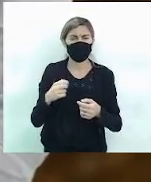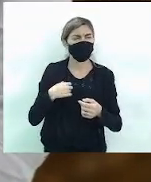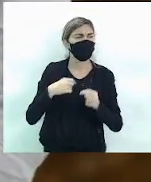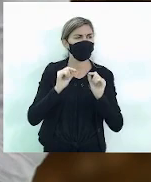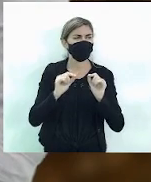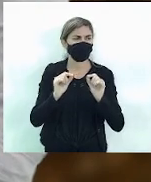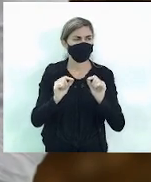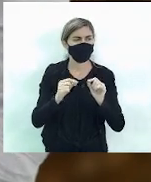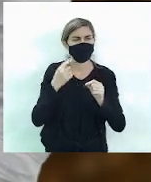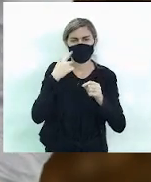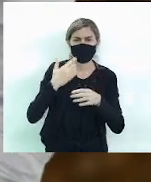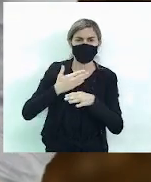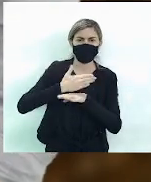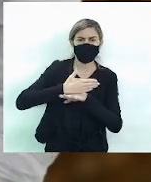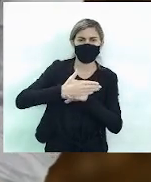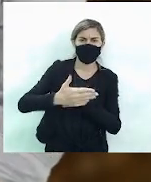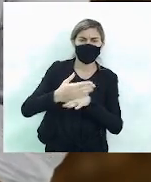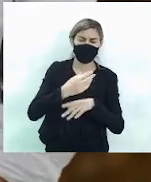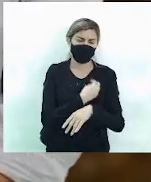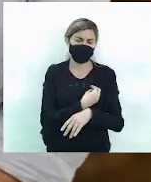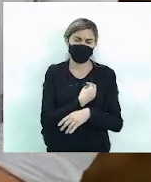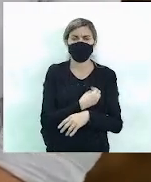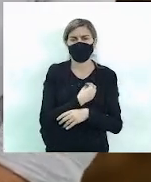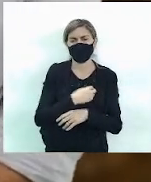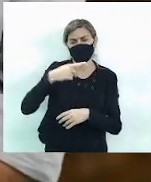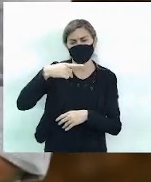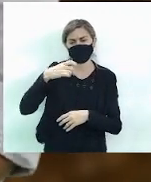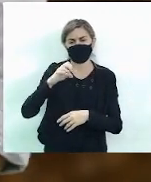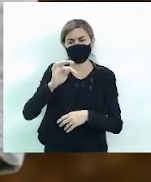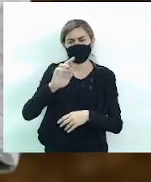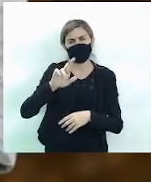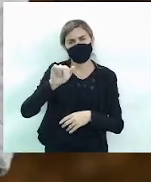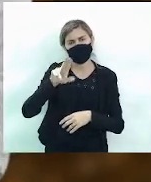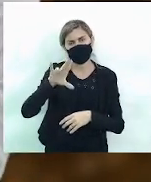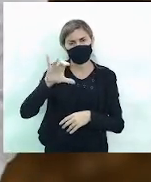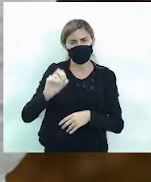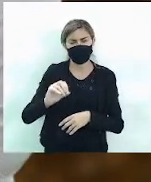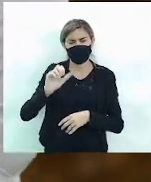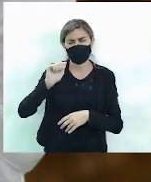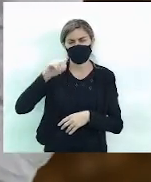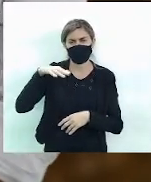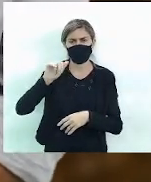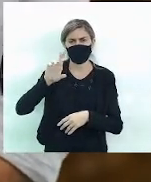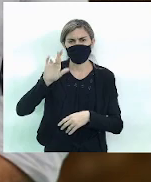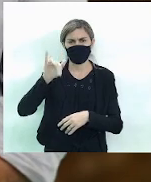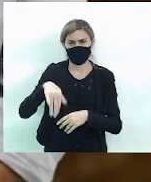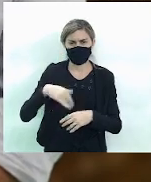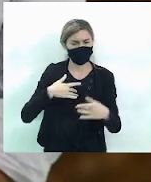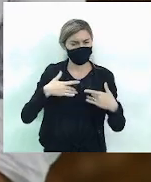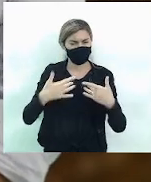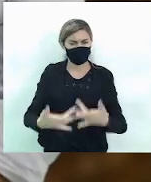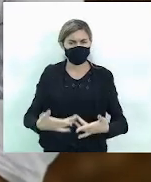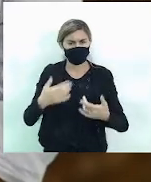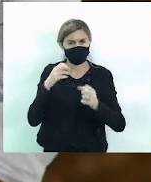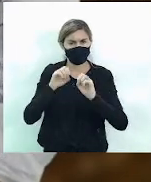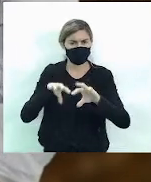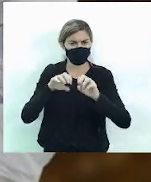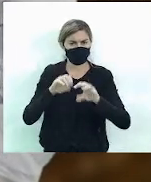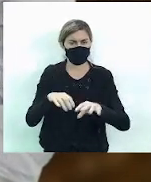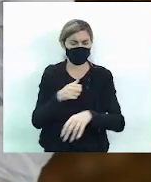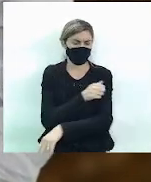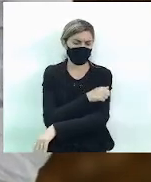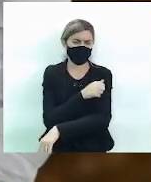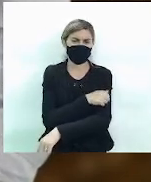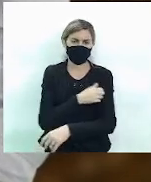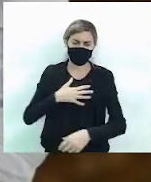agora adentrar na vida de Petrúcio Amorim, não é isso? Sim, professor. Vamos dedicar essa aula aos nossos estudantes que